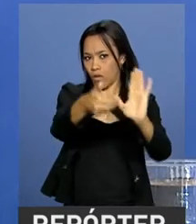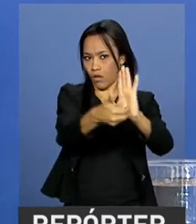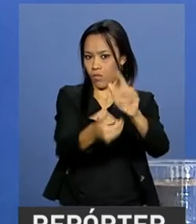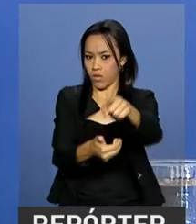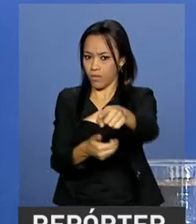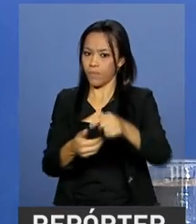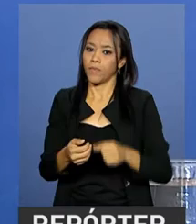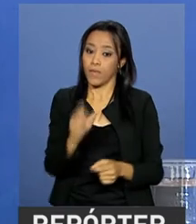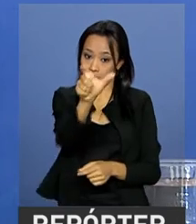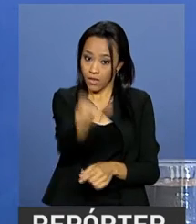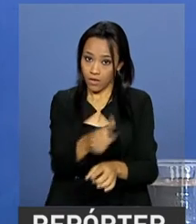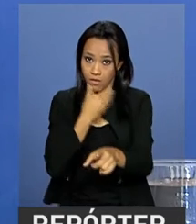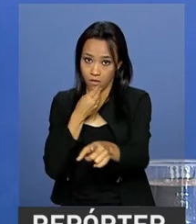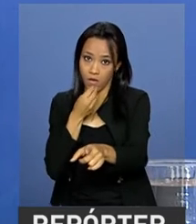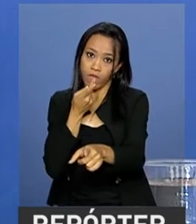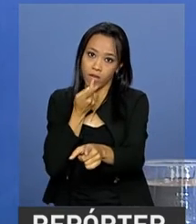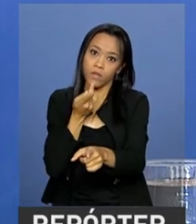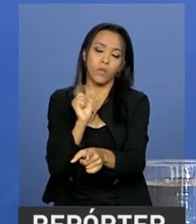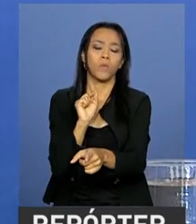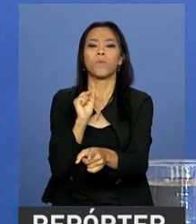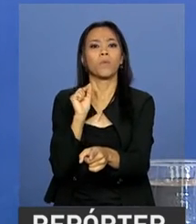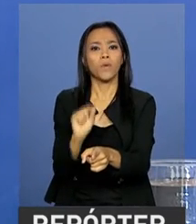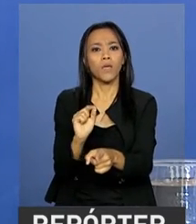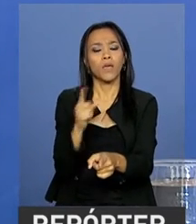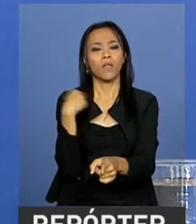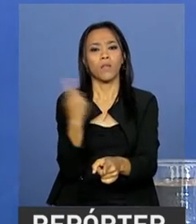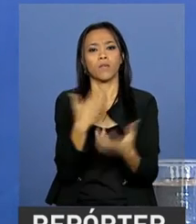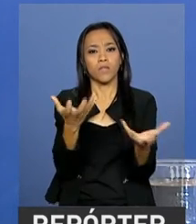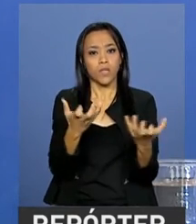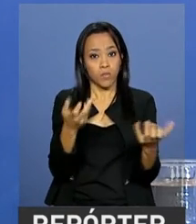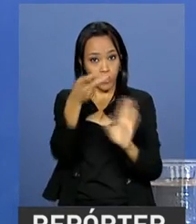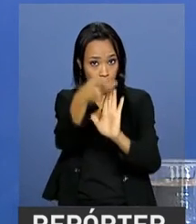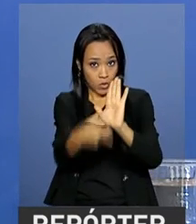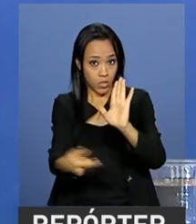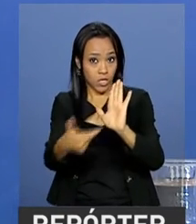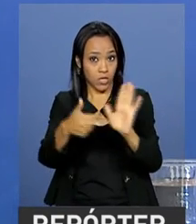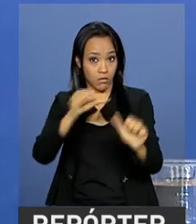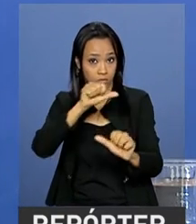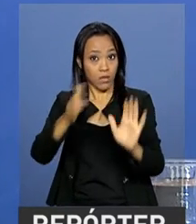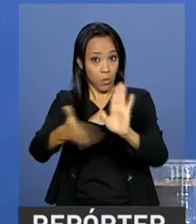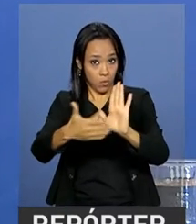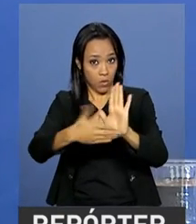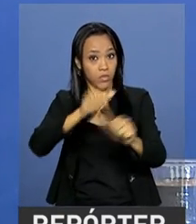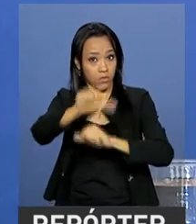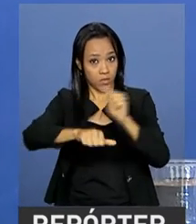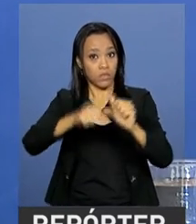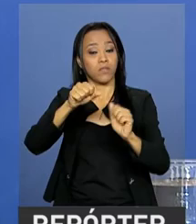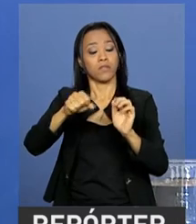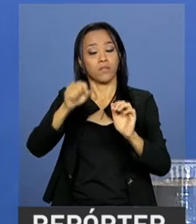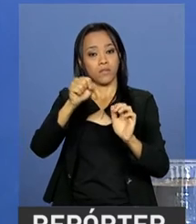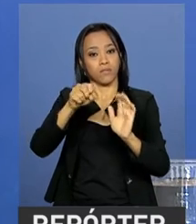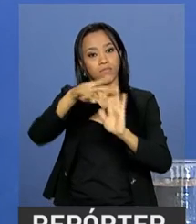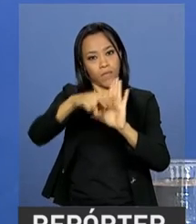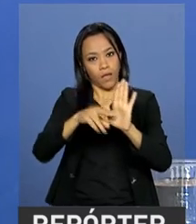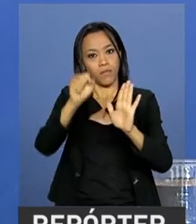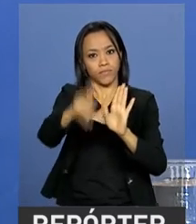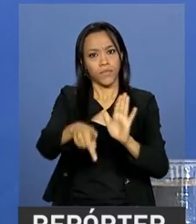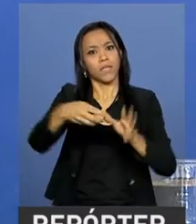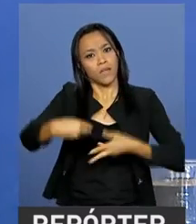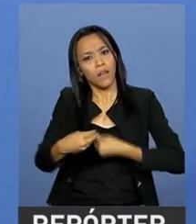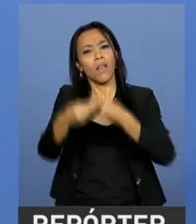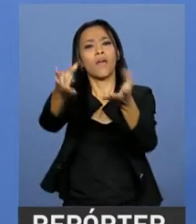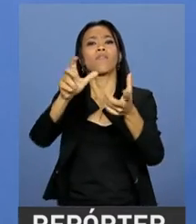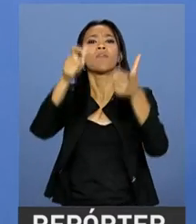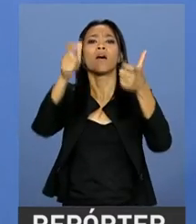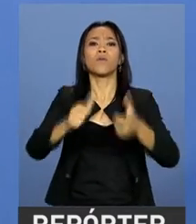a ter essa a esse projeto da reforma previdenciária já em condições de chegar no plenário no mês de